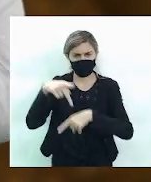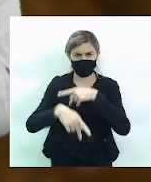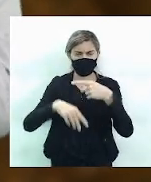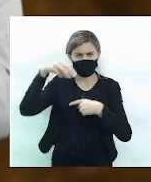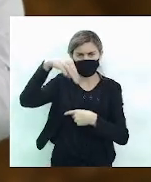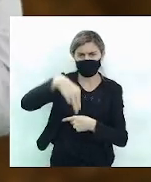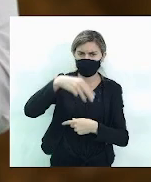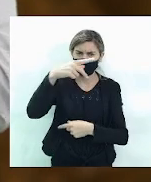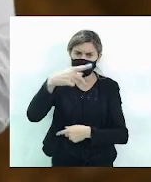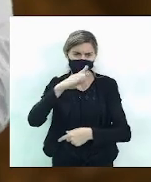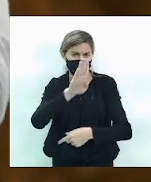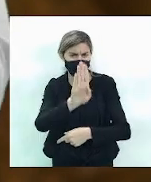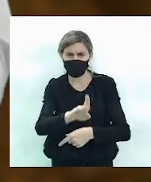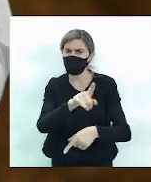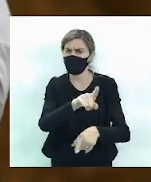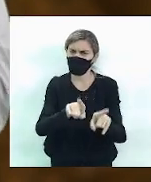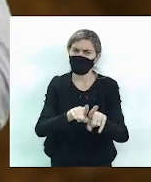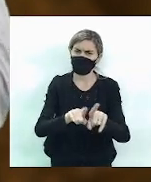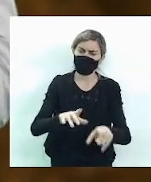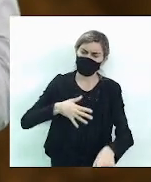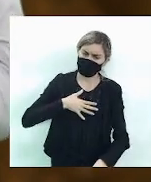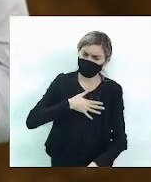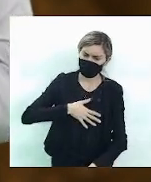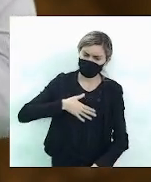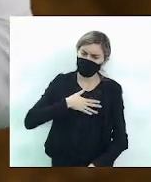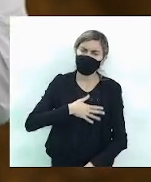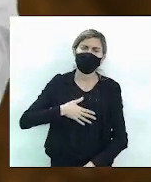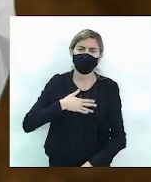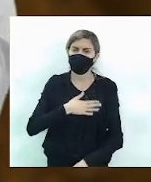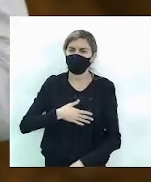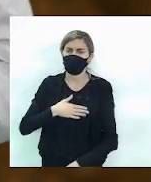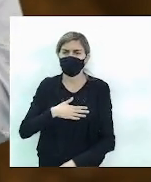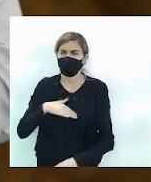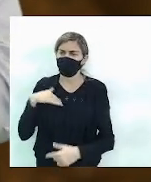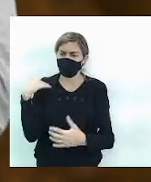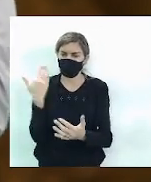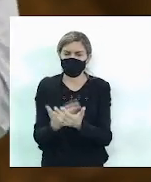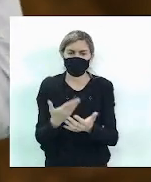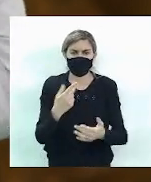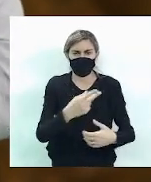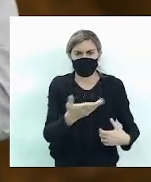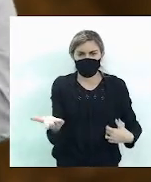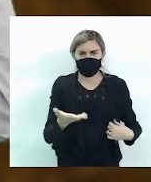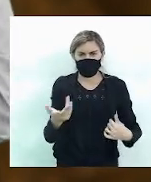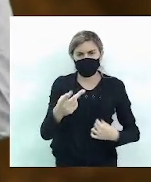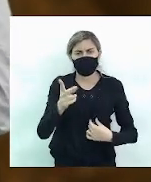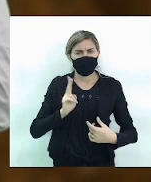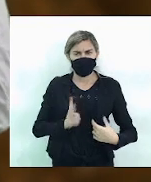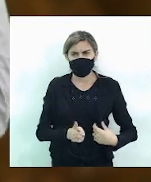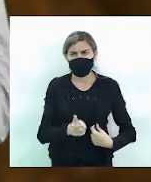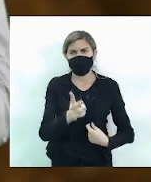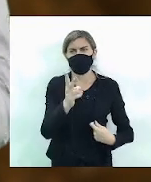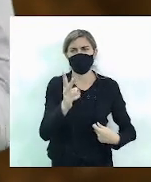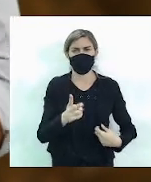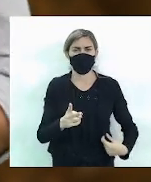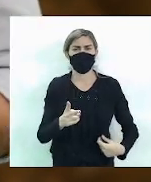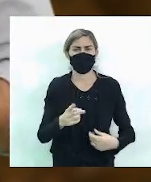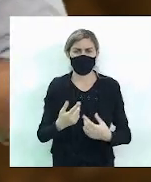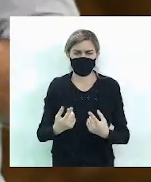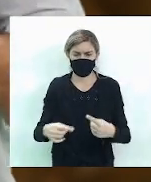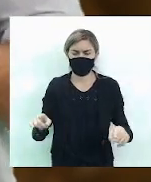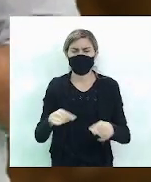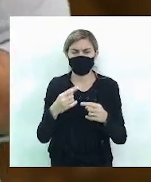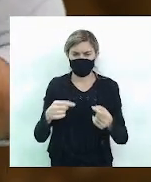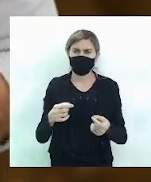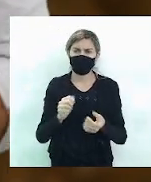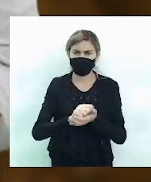MPB, ele também curtiu, ele gosta bastante. E até hoje ele acompanha. É um compositor,